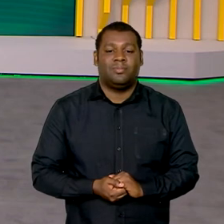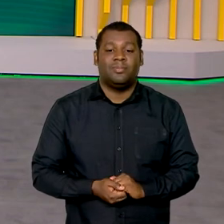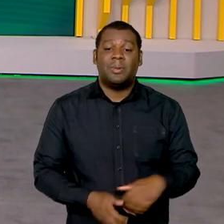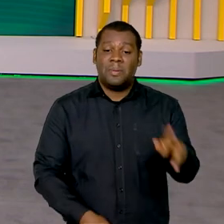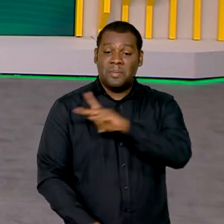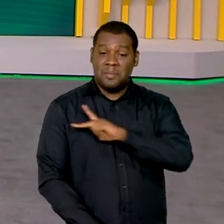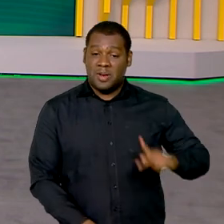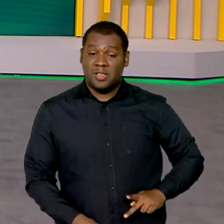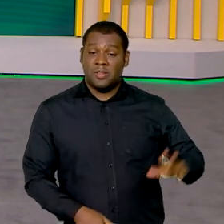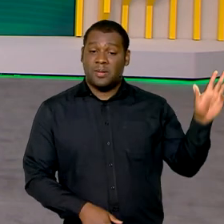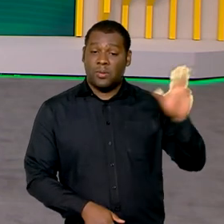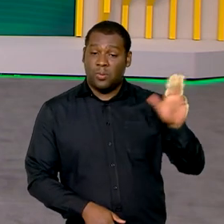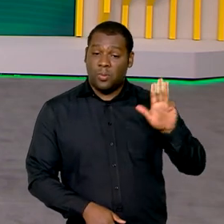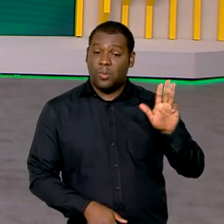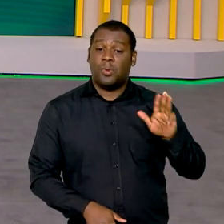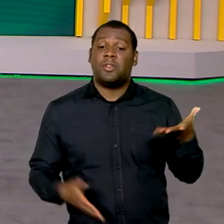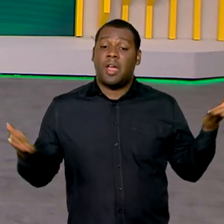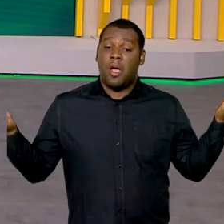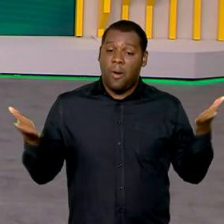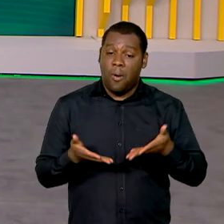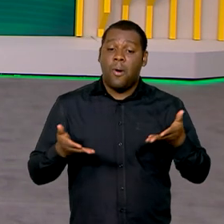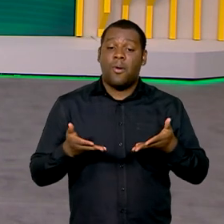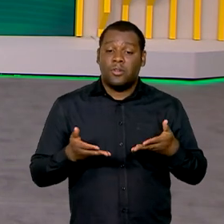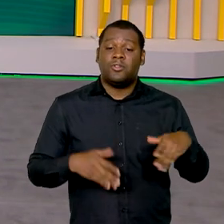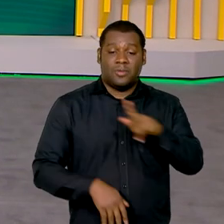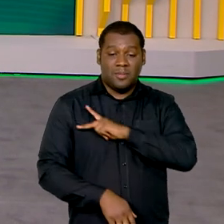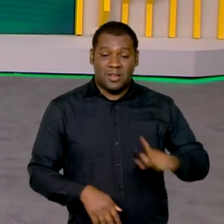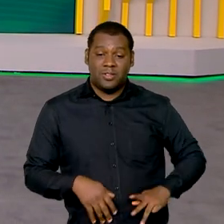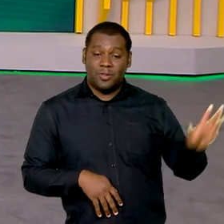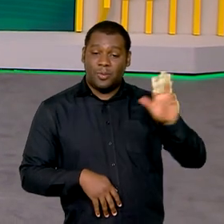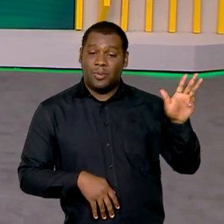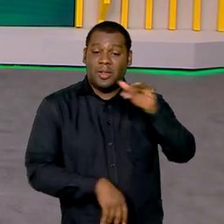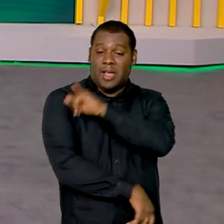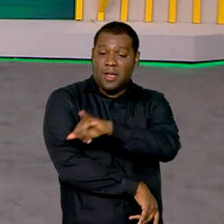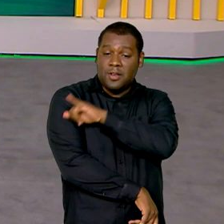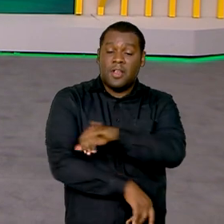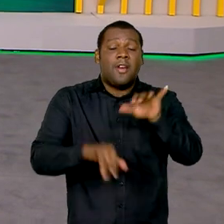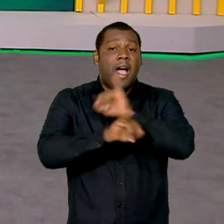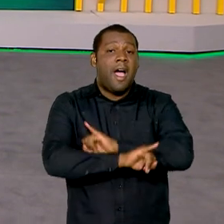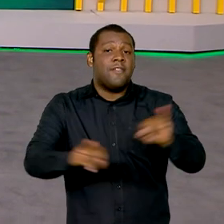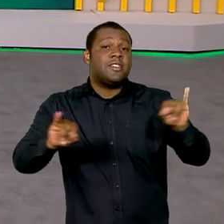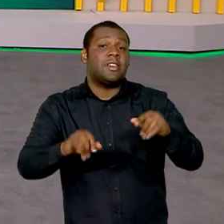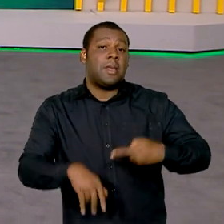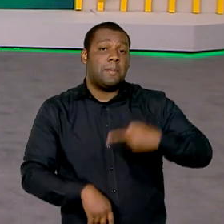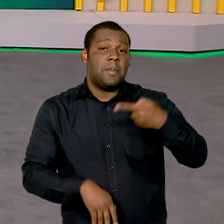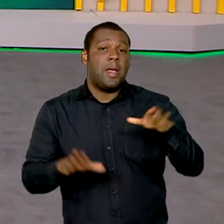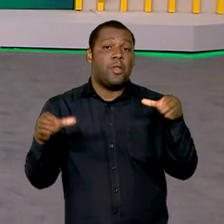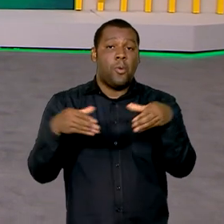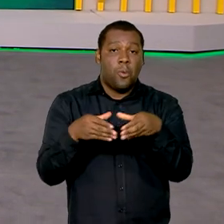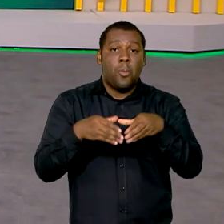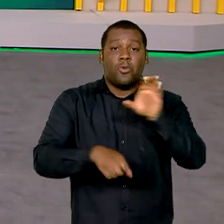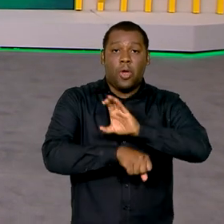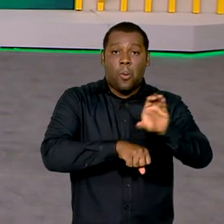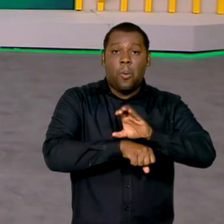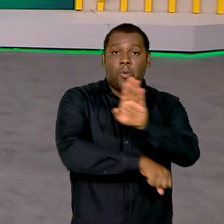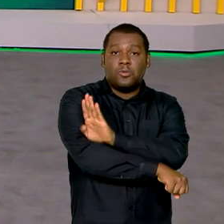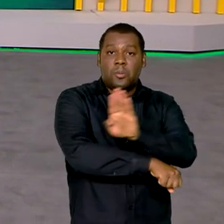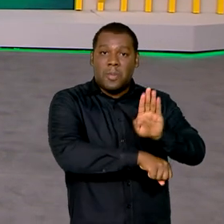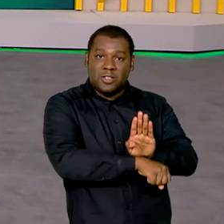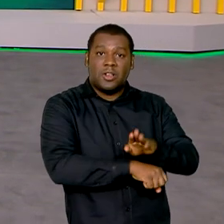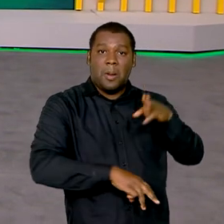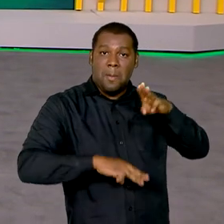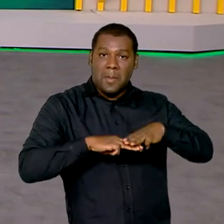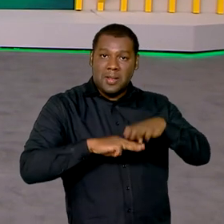O presidente Lula participou hoje no Rio de Janeiro do lançamento da primeira turma do curso de bacharelado em matemática